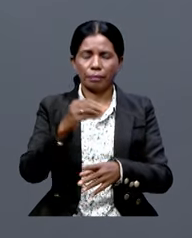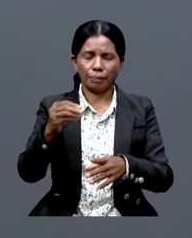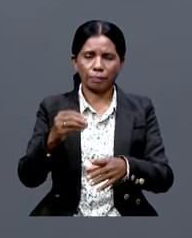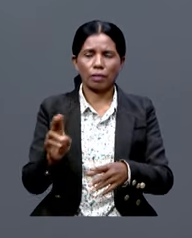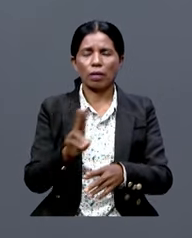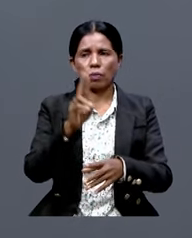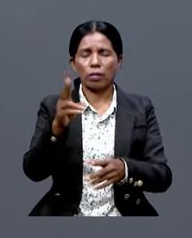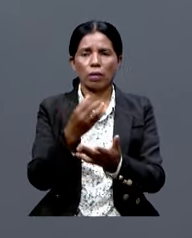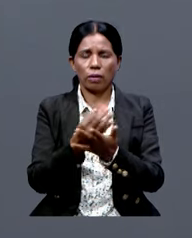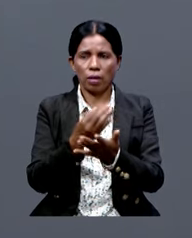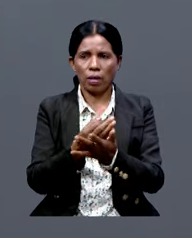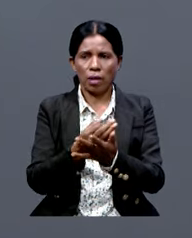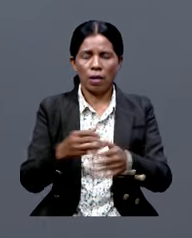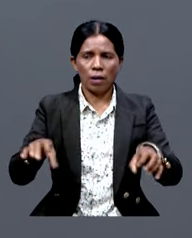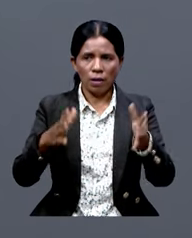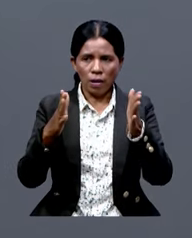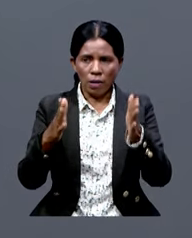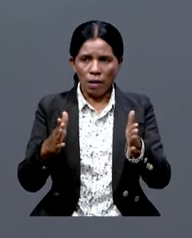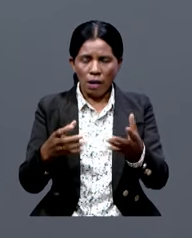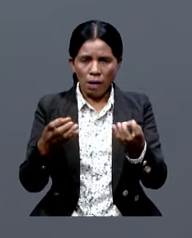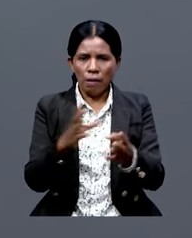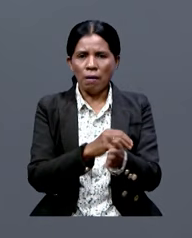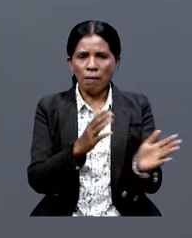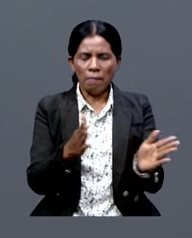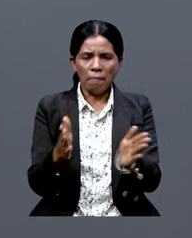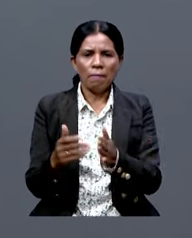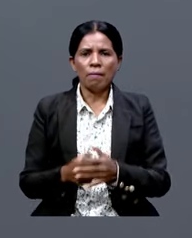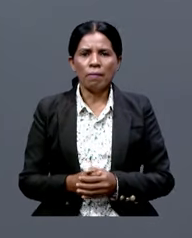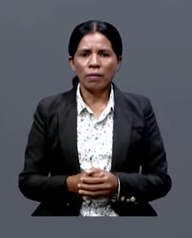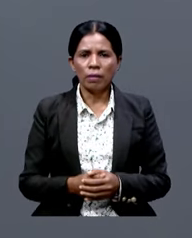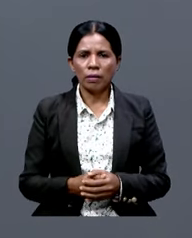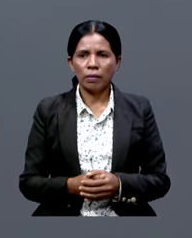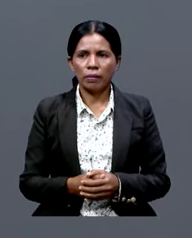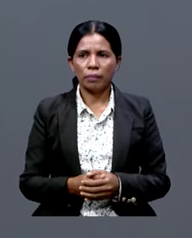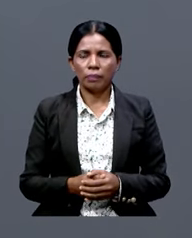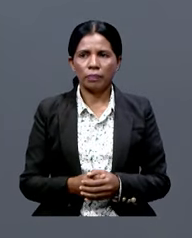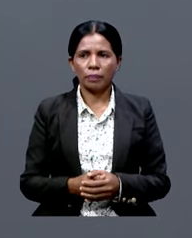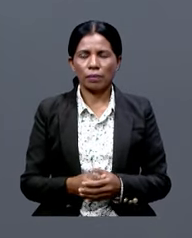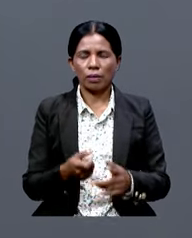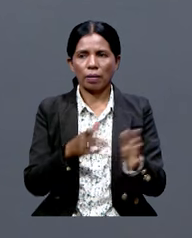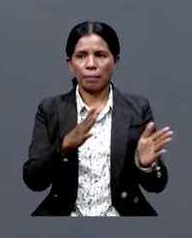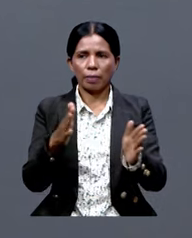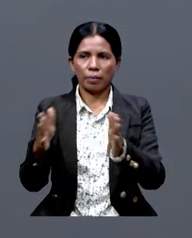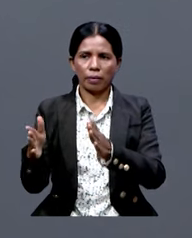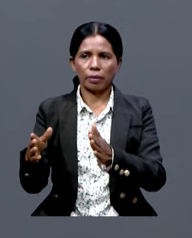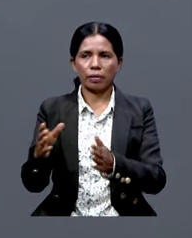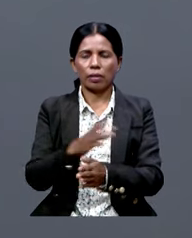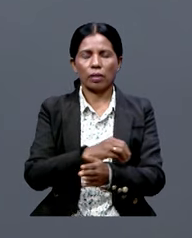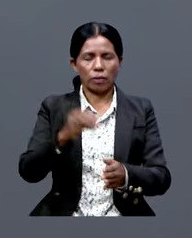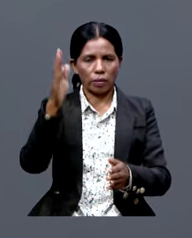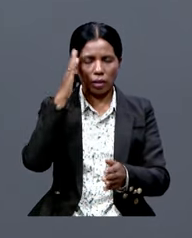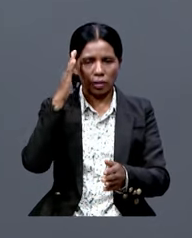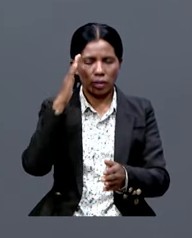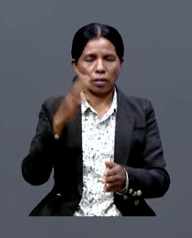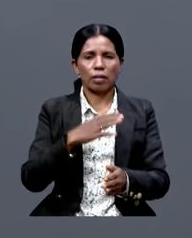tamba qualidade de recursos mas NB que prepara ia cada ministério se o conhecimento NB que se ilha